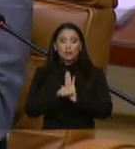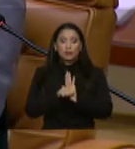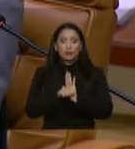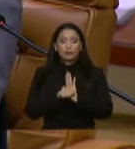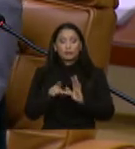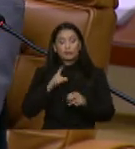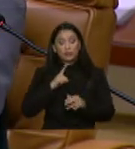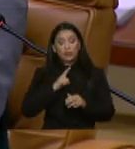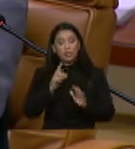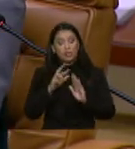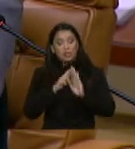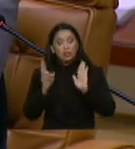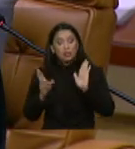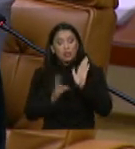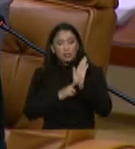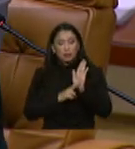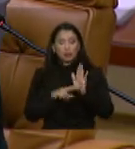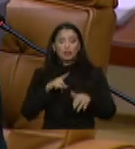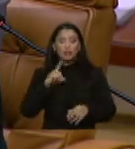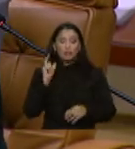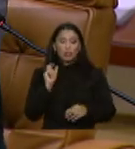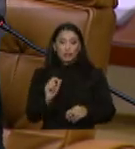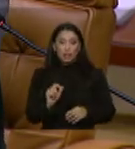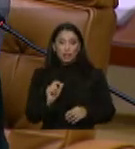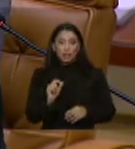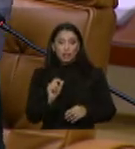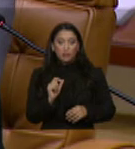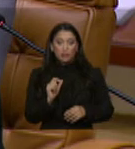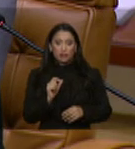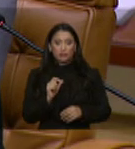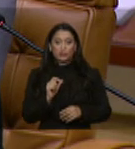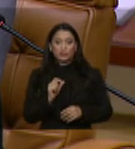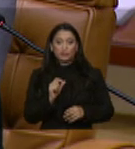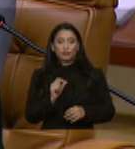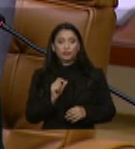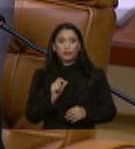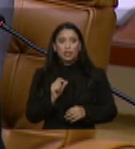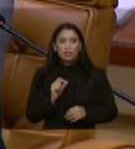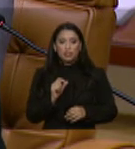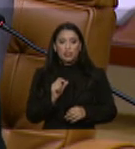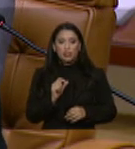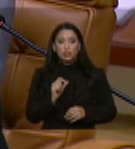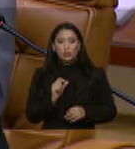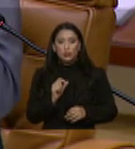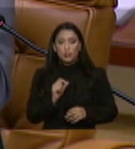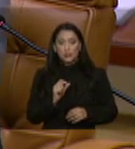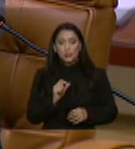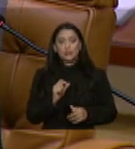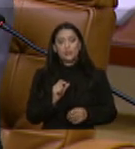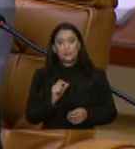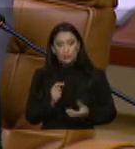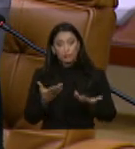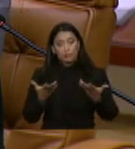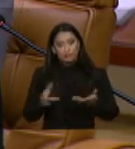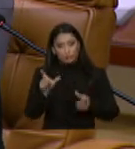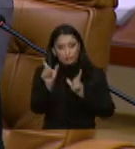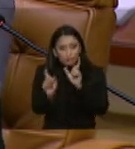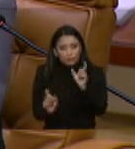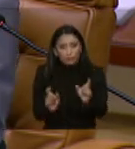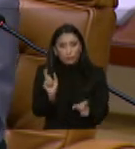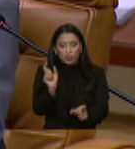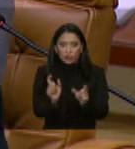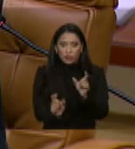dessa regulamentação da reprodução até porque nós sabemos que quem isso pessoas